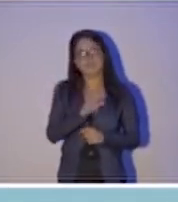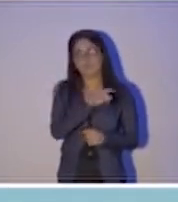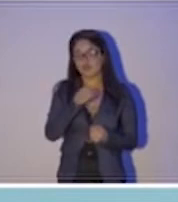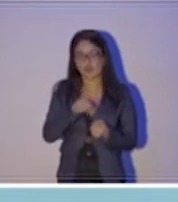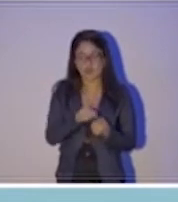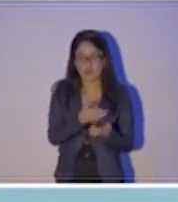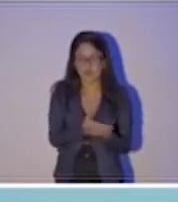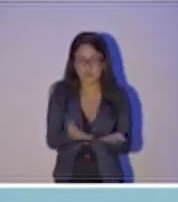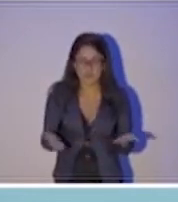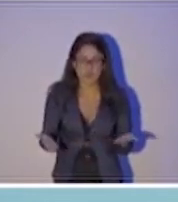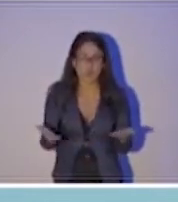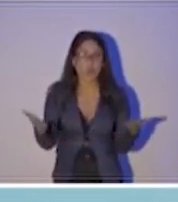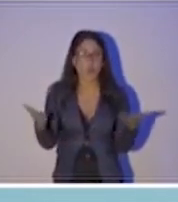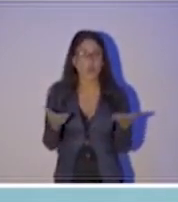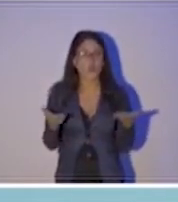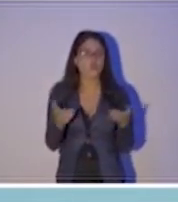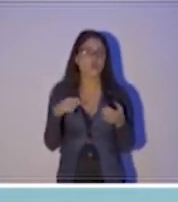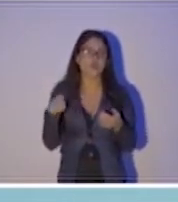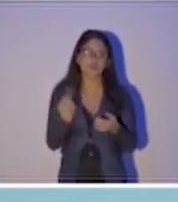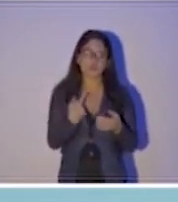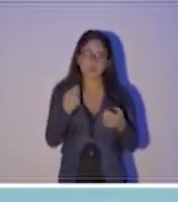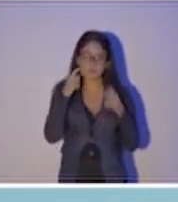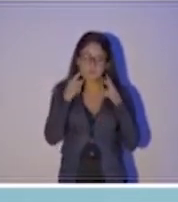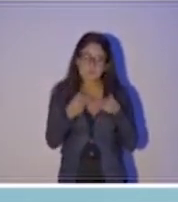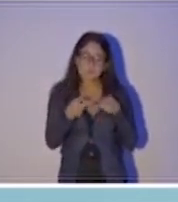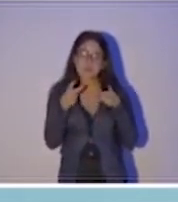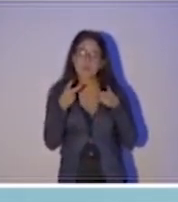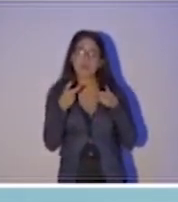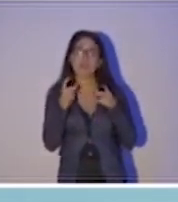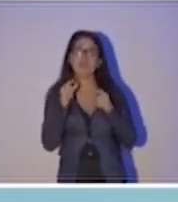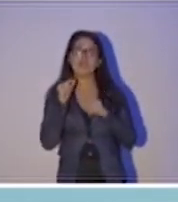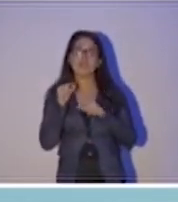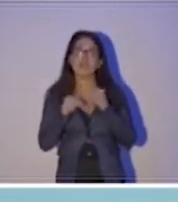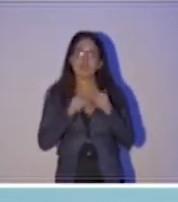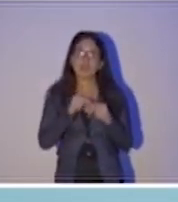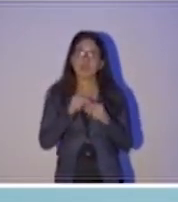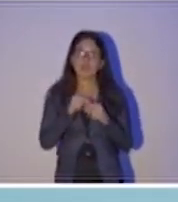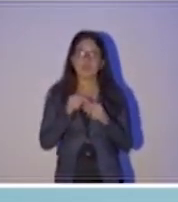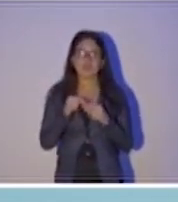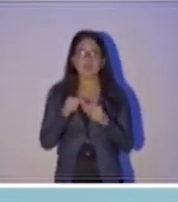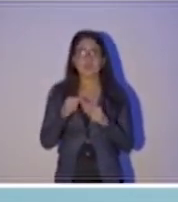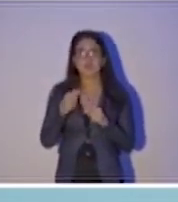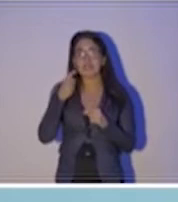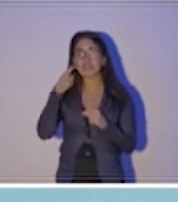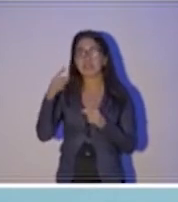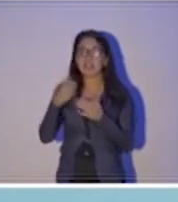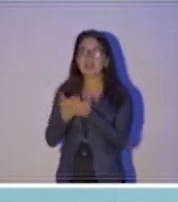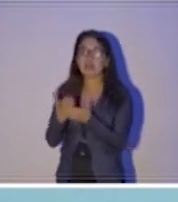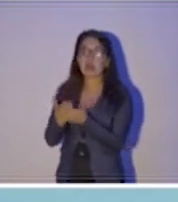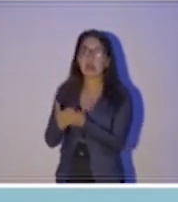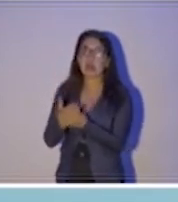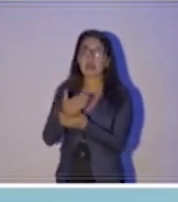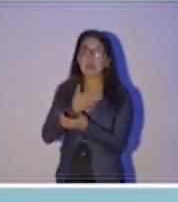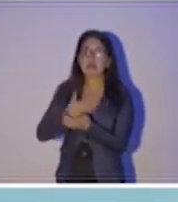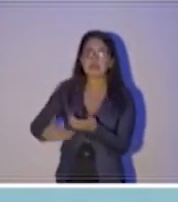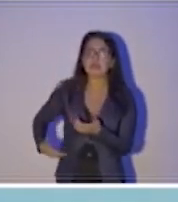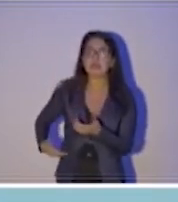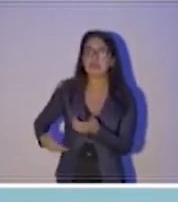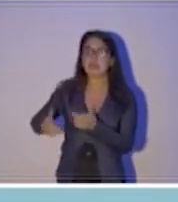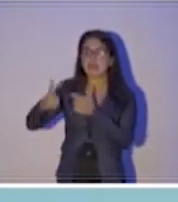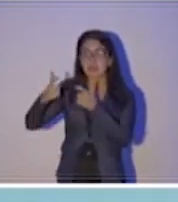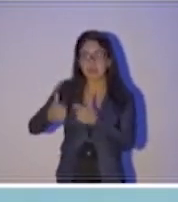reconstruir a narrativa única sobre a qual se construiu a escola pública. A escola pública é um lugar